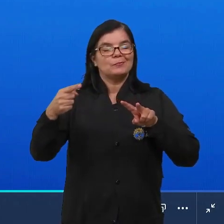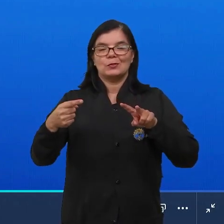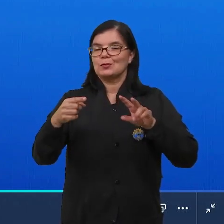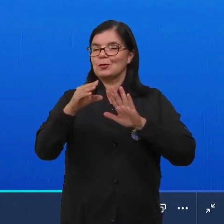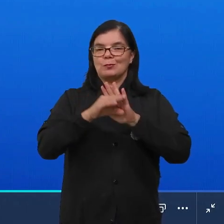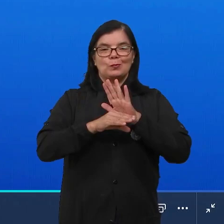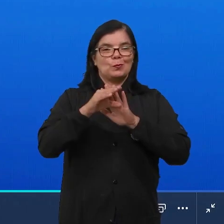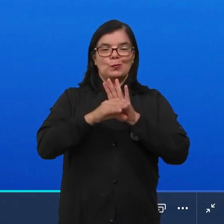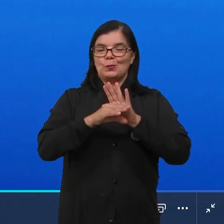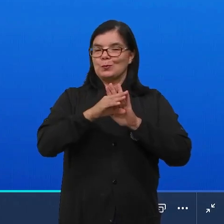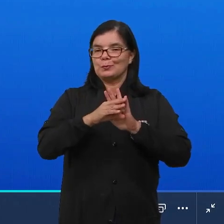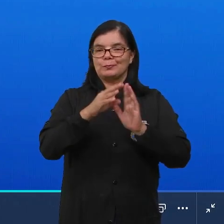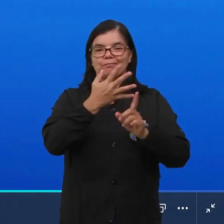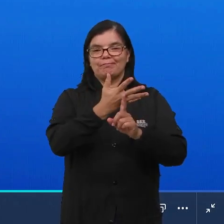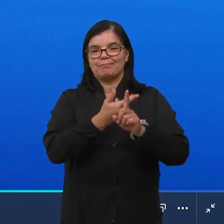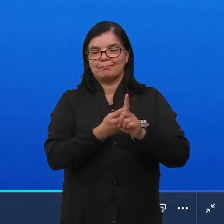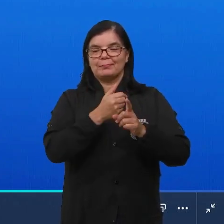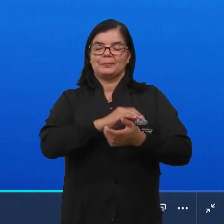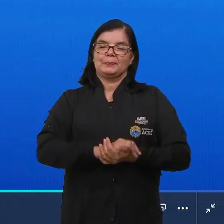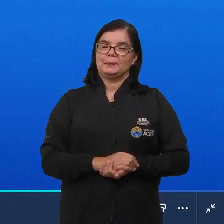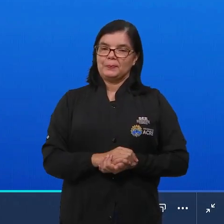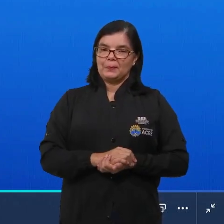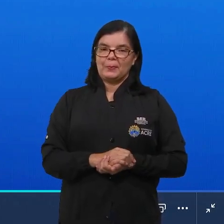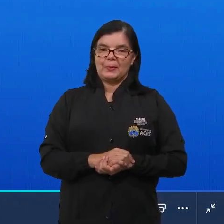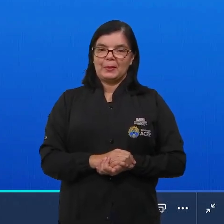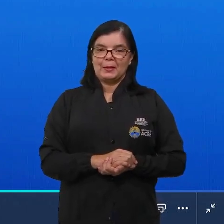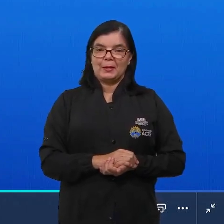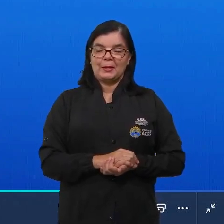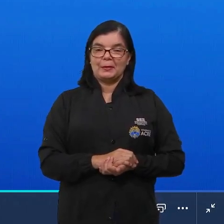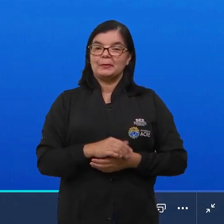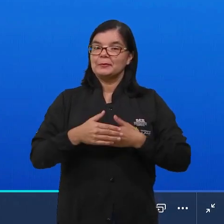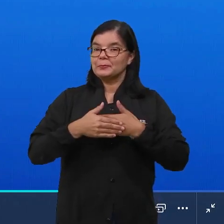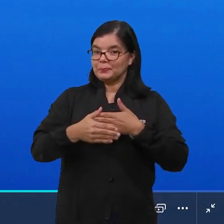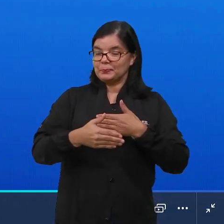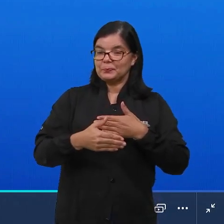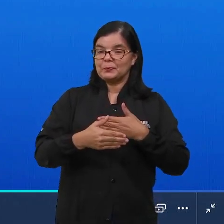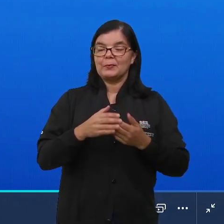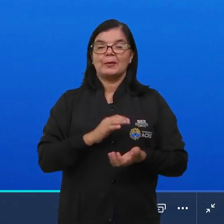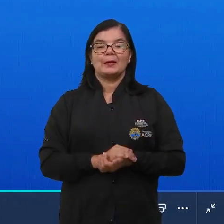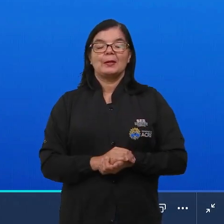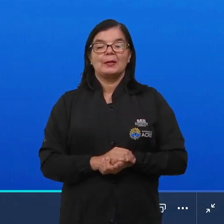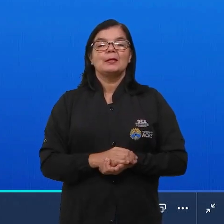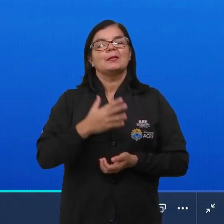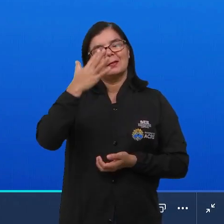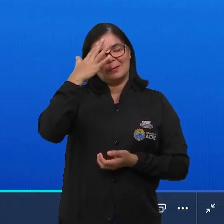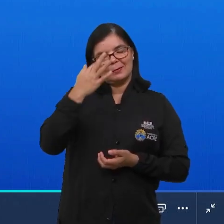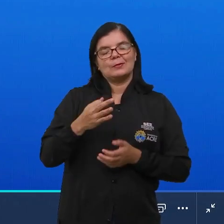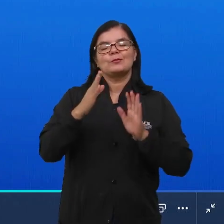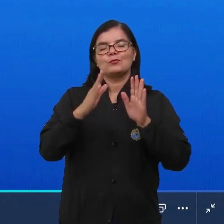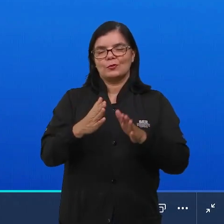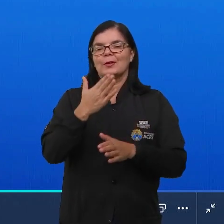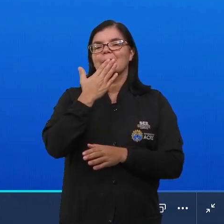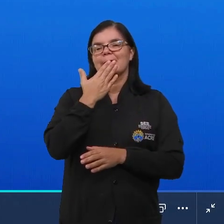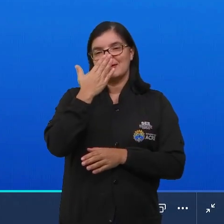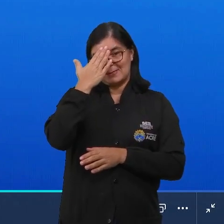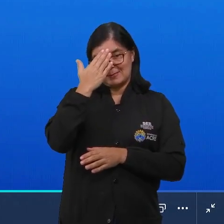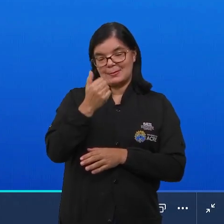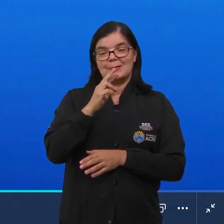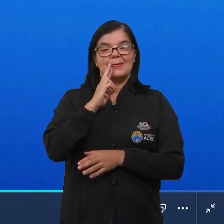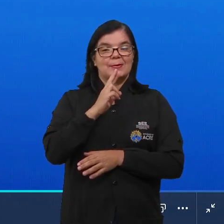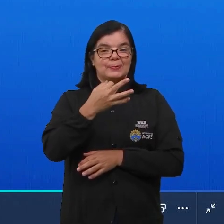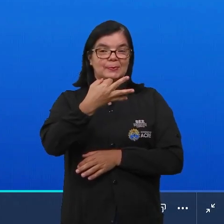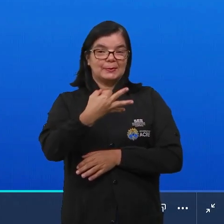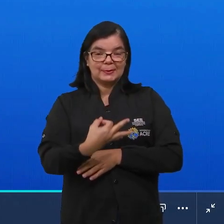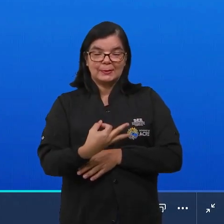sem considerar o conteúdo das obras. Com o avançar do nosso tempo, tenho certeza que você já sabe a resposta para